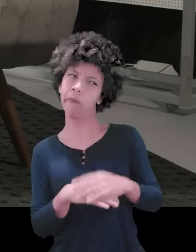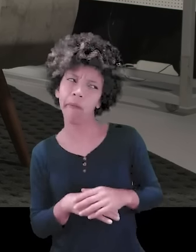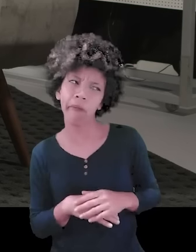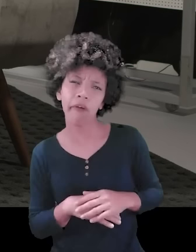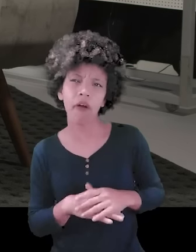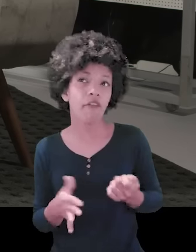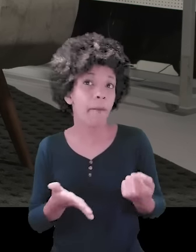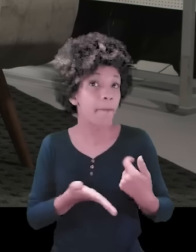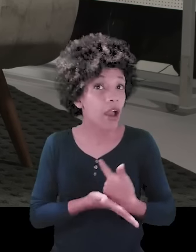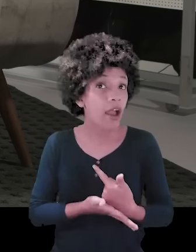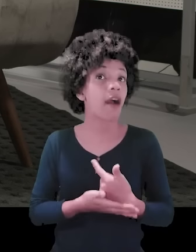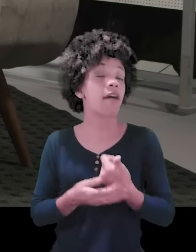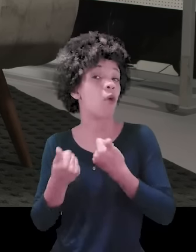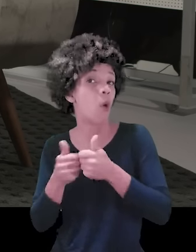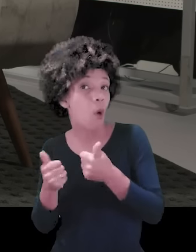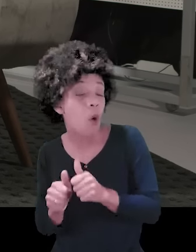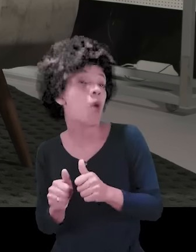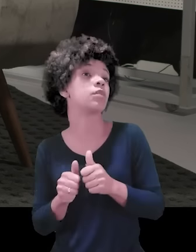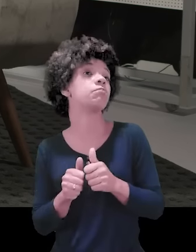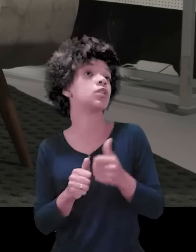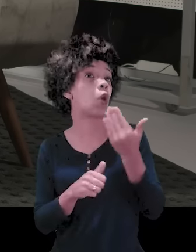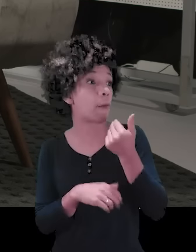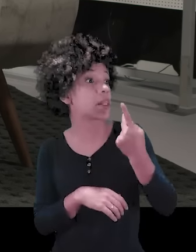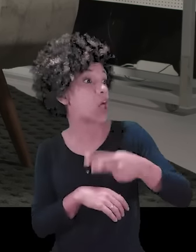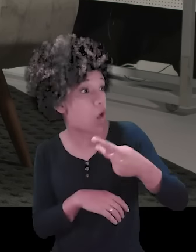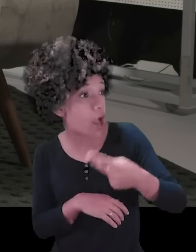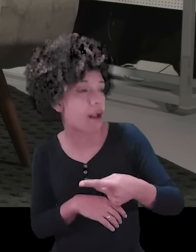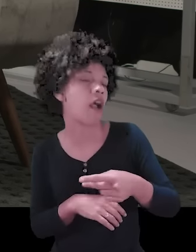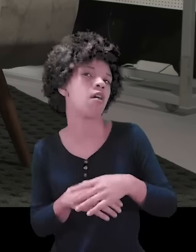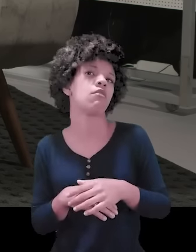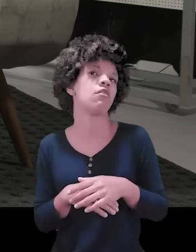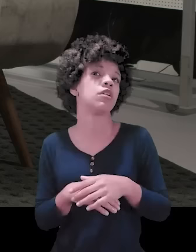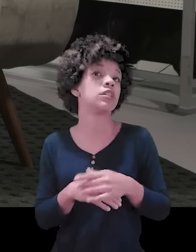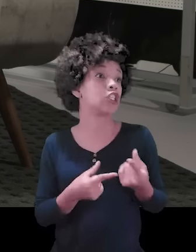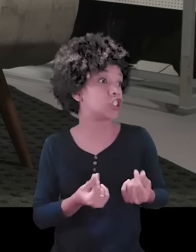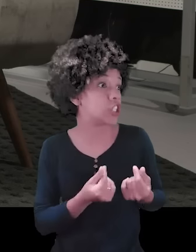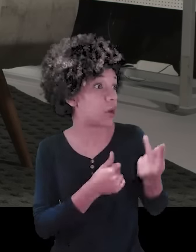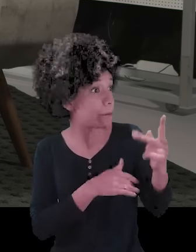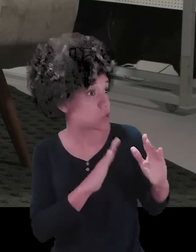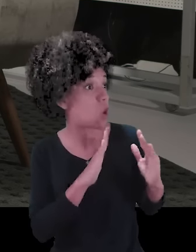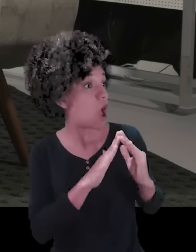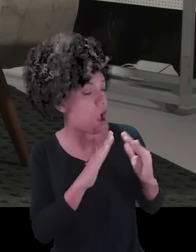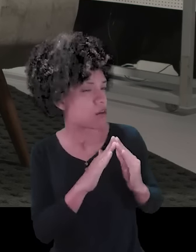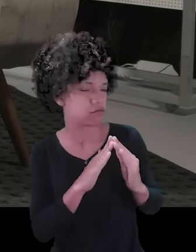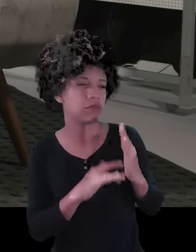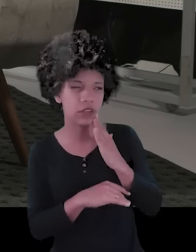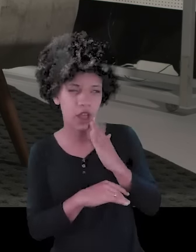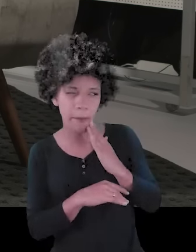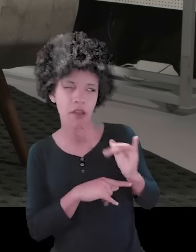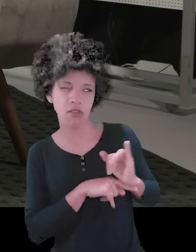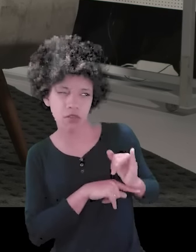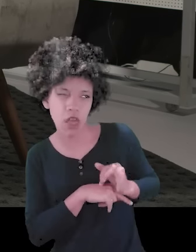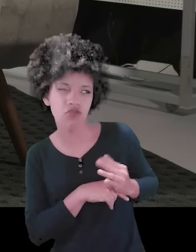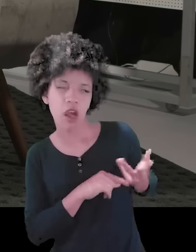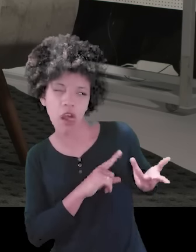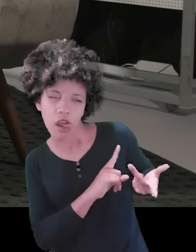a vai pagar a transporte alimentação no local você não poder mandar dinheiro para sua casa sabe